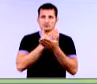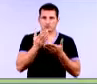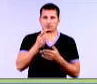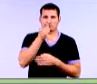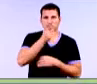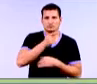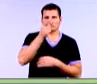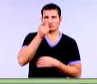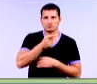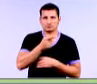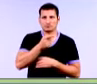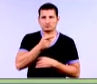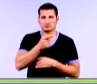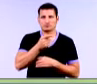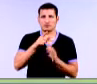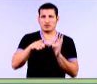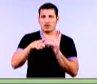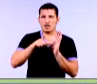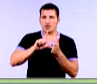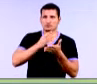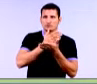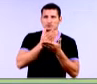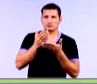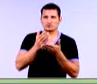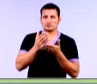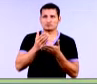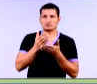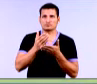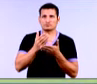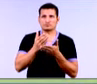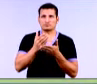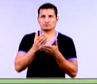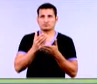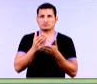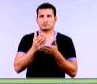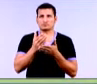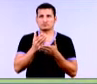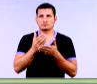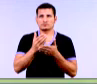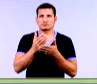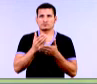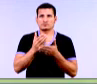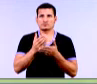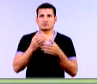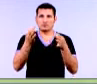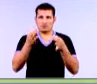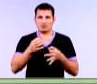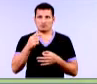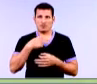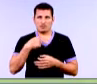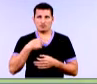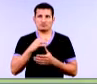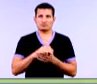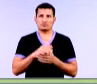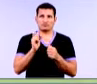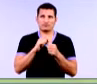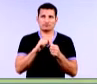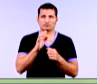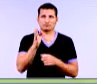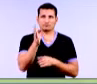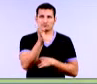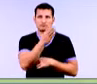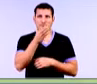comentário antes do início efetivamente da minha indentação. O correto é eu fazer isso aqui,